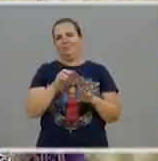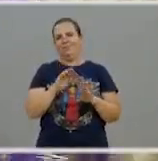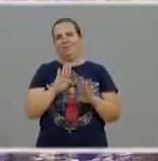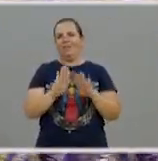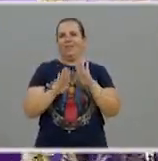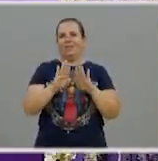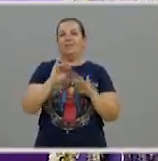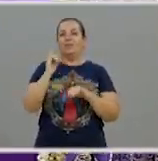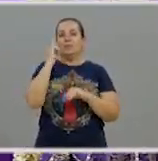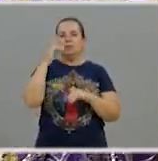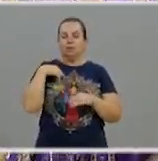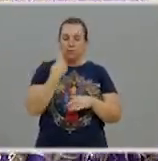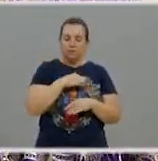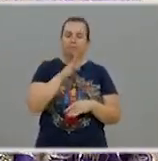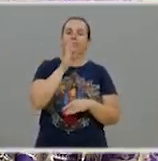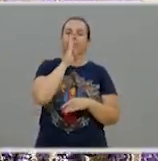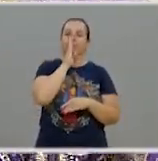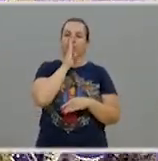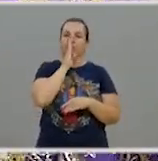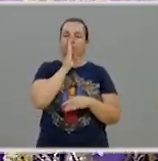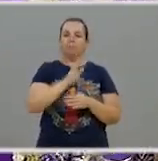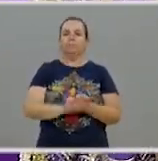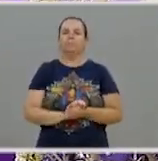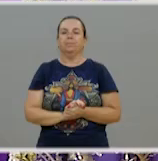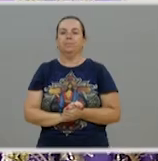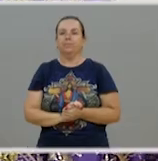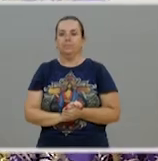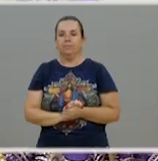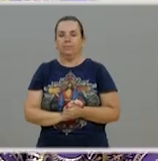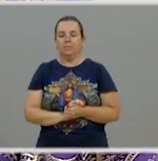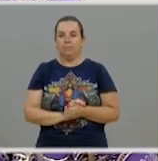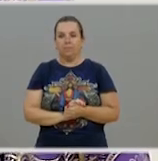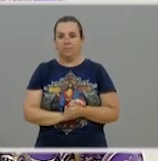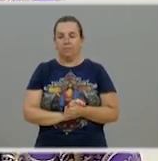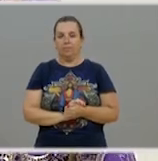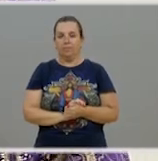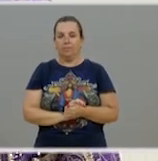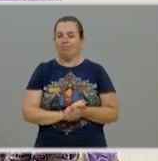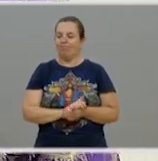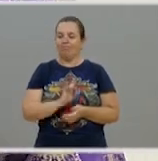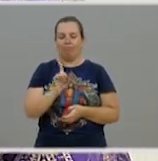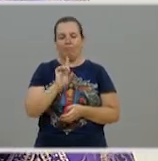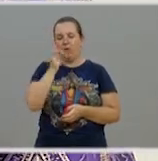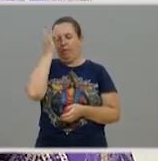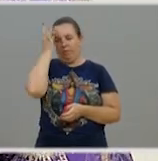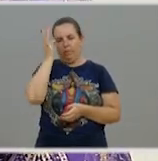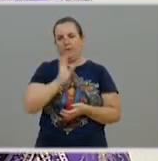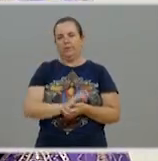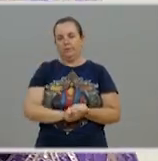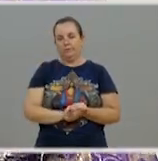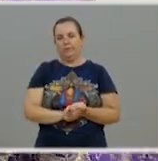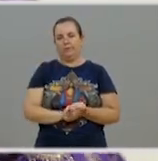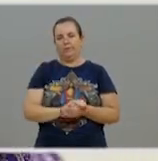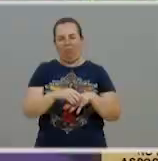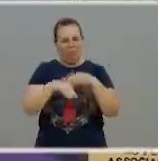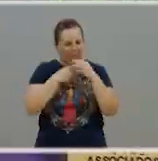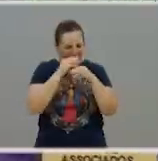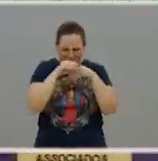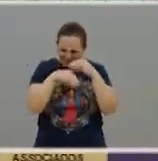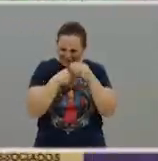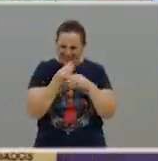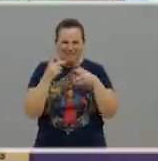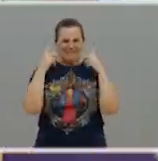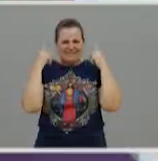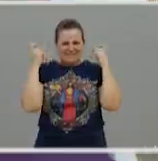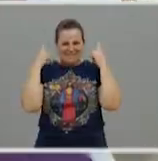é silenciar? Barulho externo? Sim. Não é fácil viver no barulho, na confusão. Mas é um